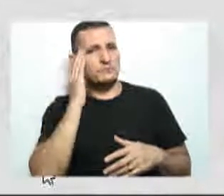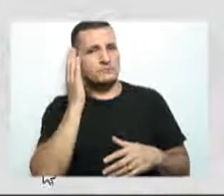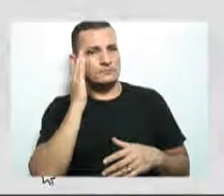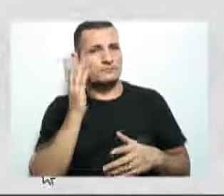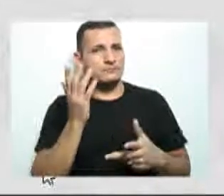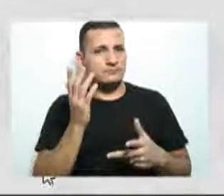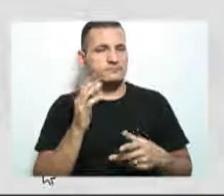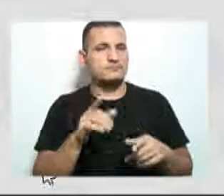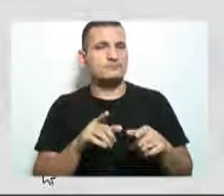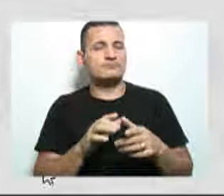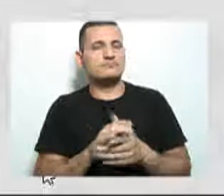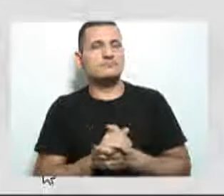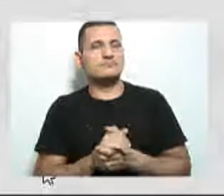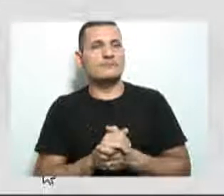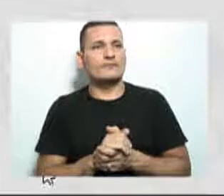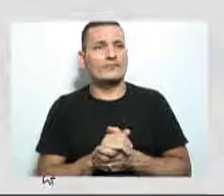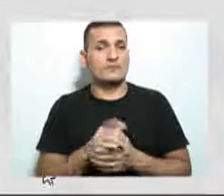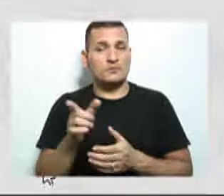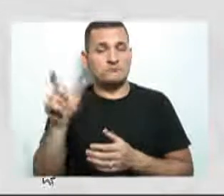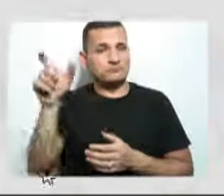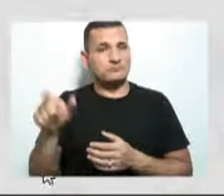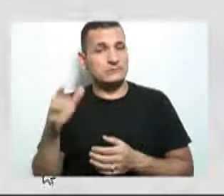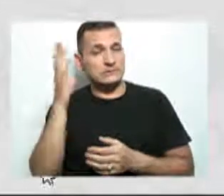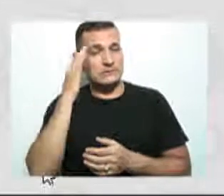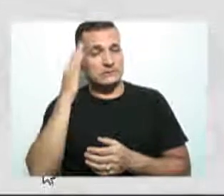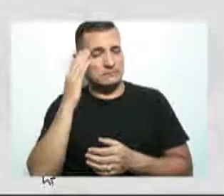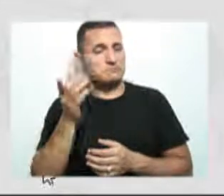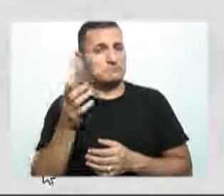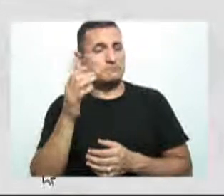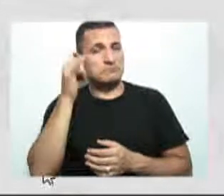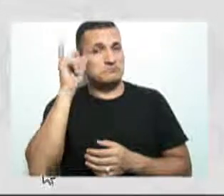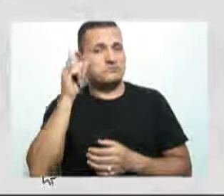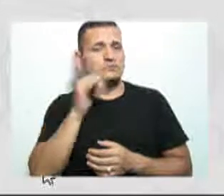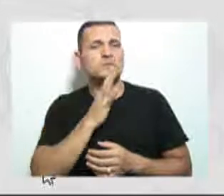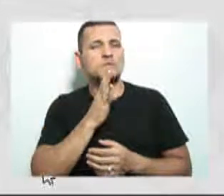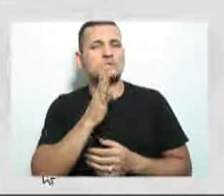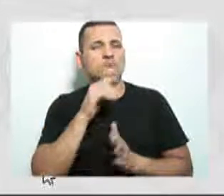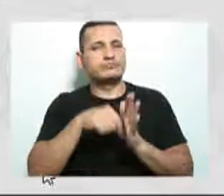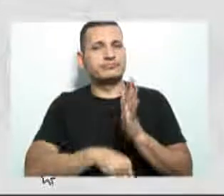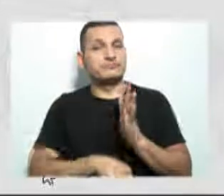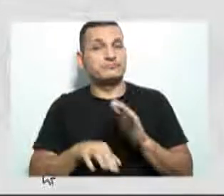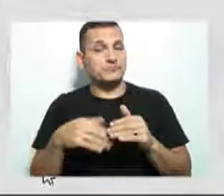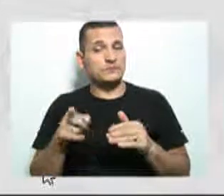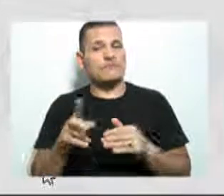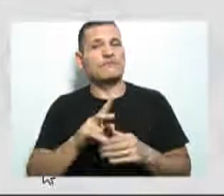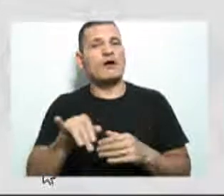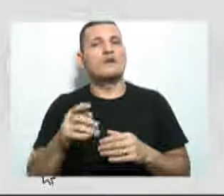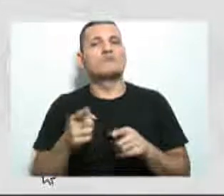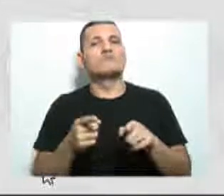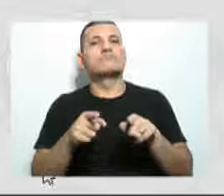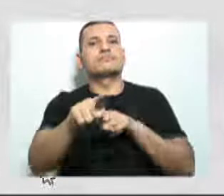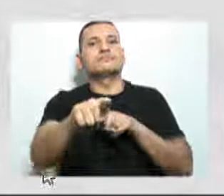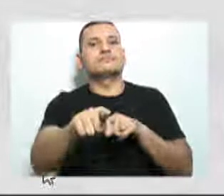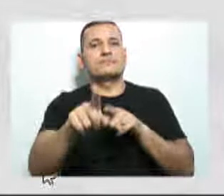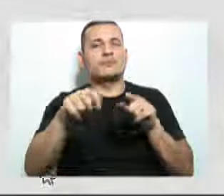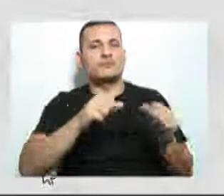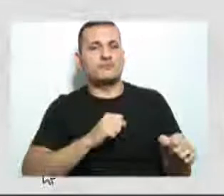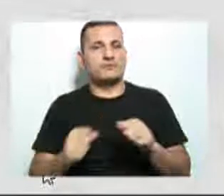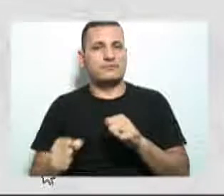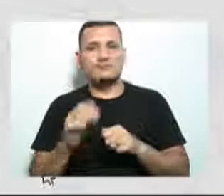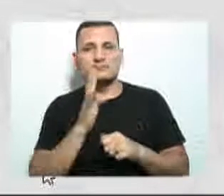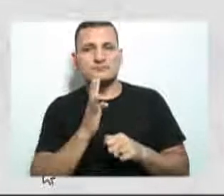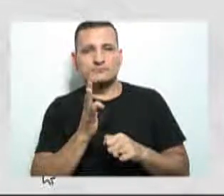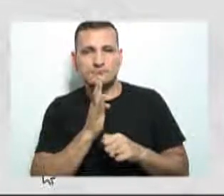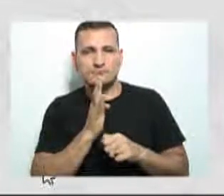tem, né, no cupim do boi. Ele sabe muito sobre o boi. Então, isso vai dar uma vantagem, isso é poder, conhecimento. E eu quero